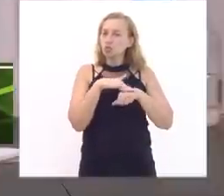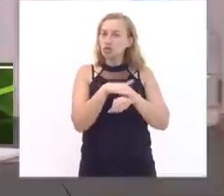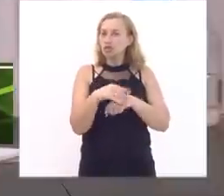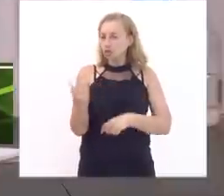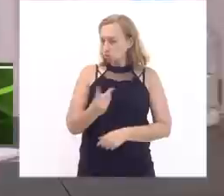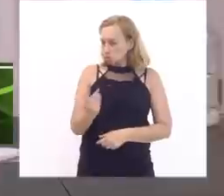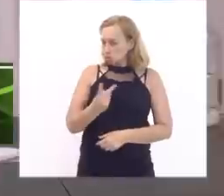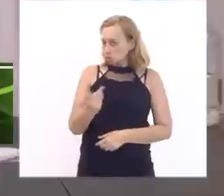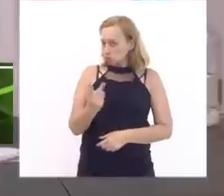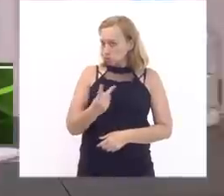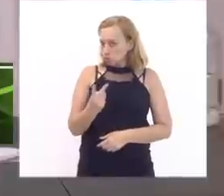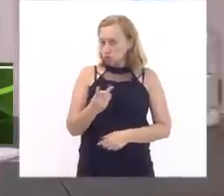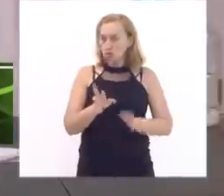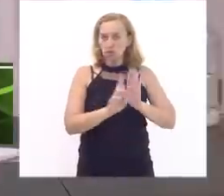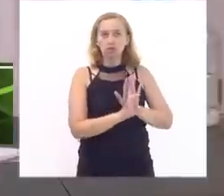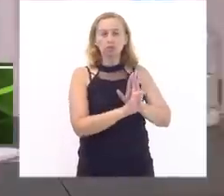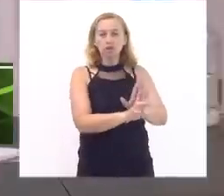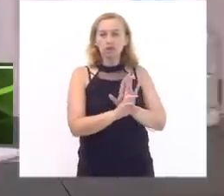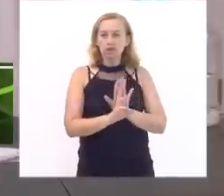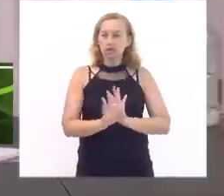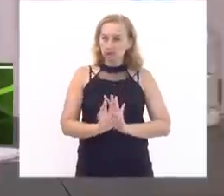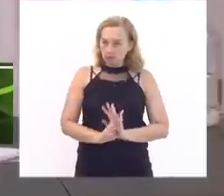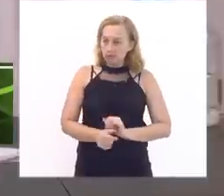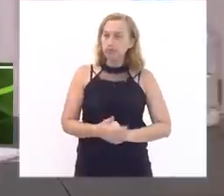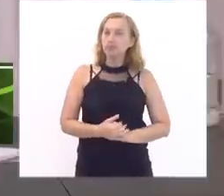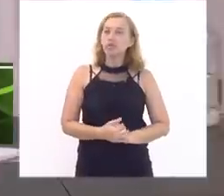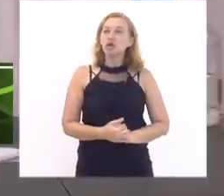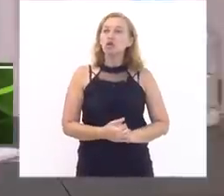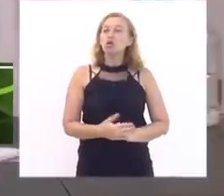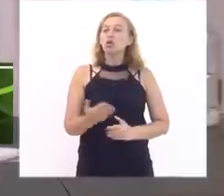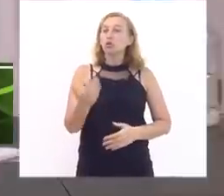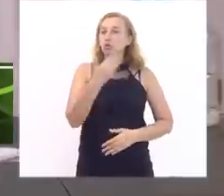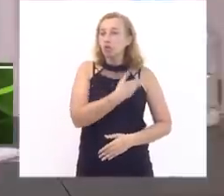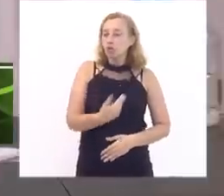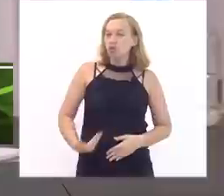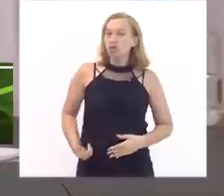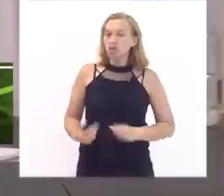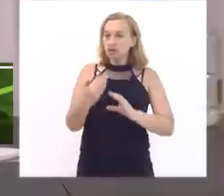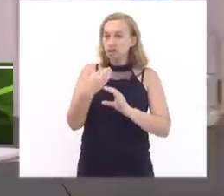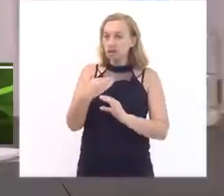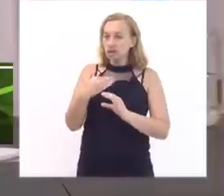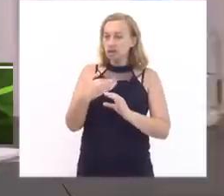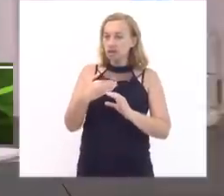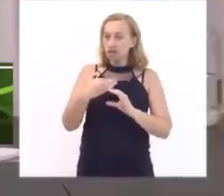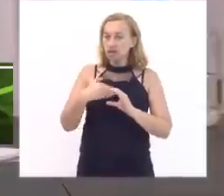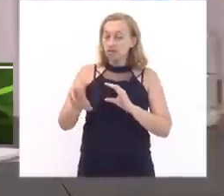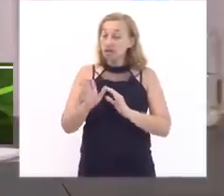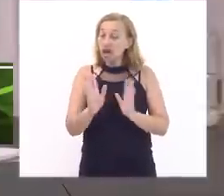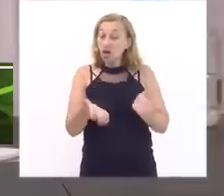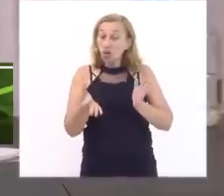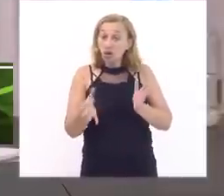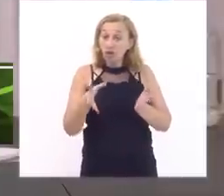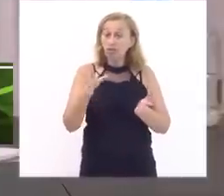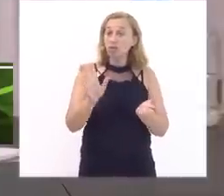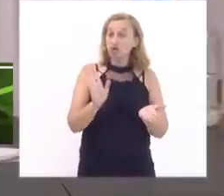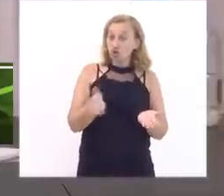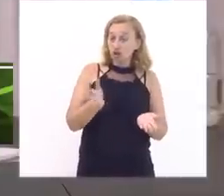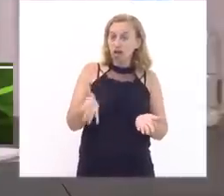dois, com as duas representantes. O governo está mandando, diz que já protocolou agora há pouco.